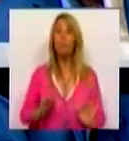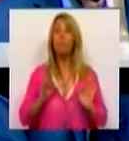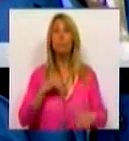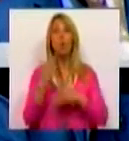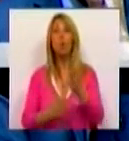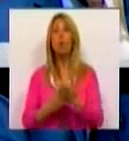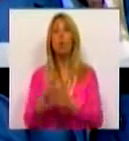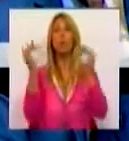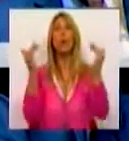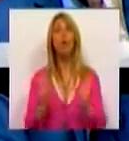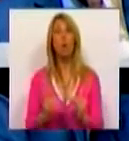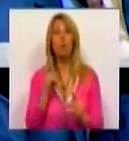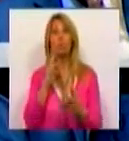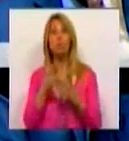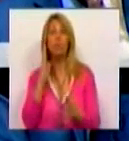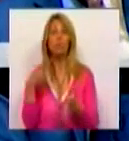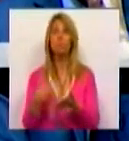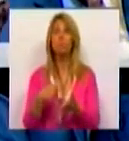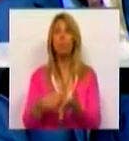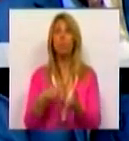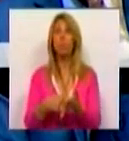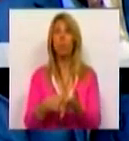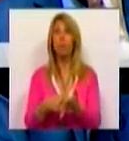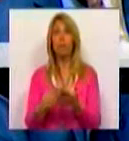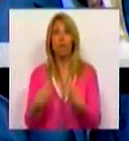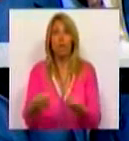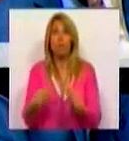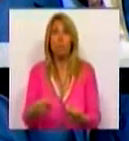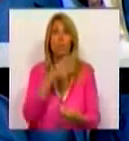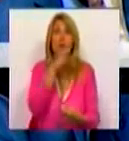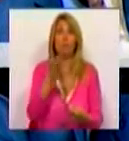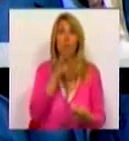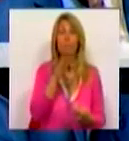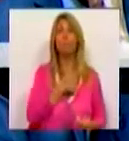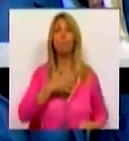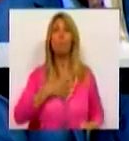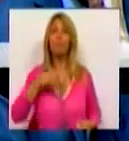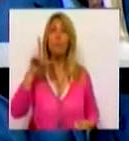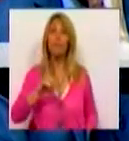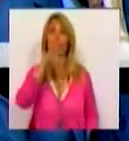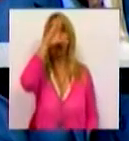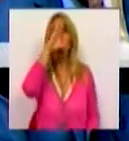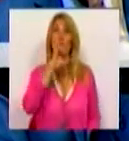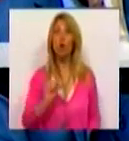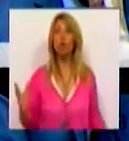reduzir significativamente os encargos que têm que devem ser reduzidos para as famílias, para as empresas e para o Estado com